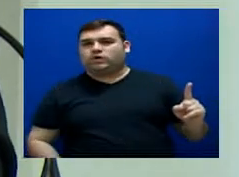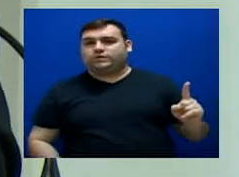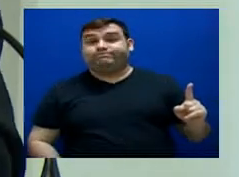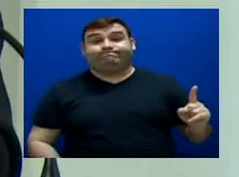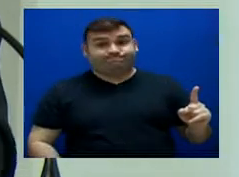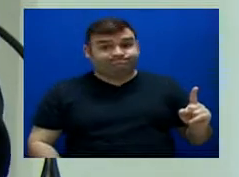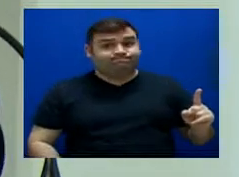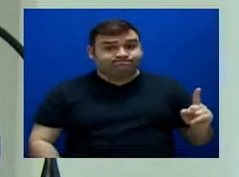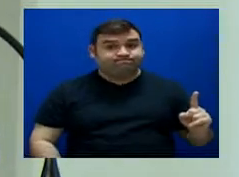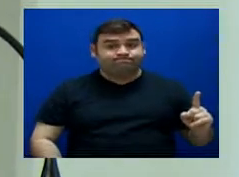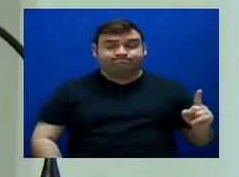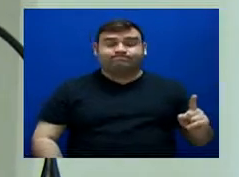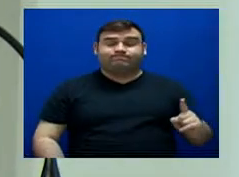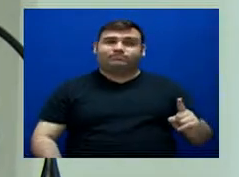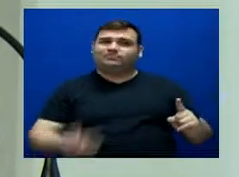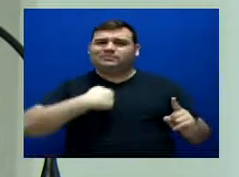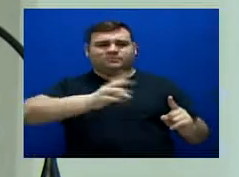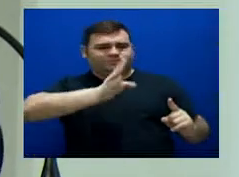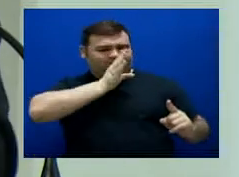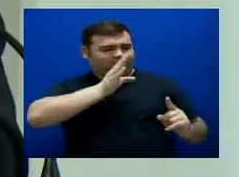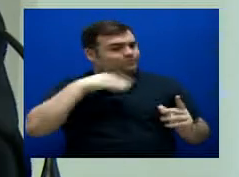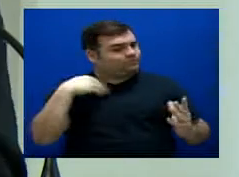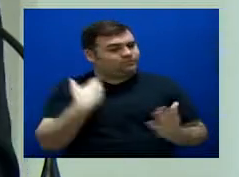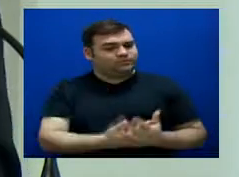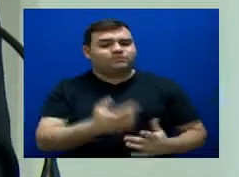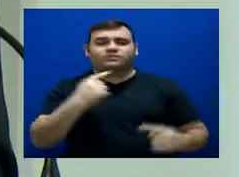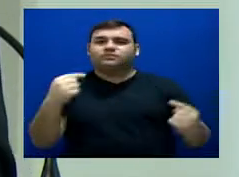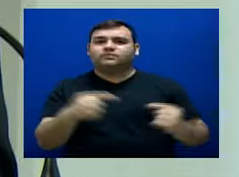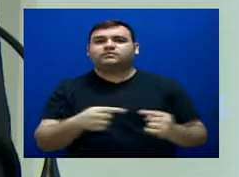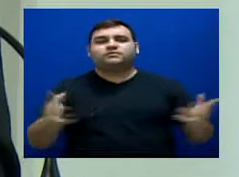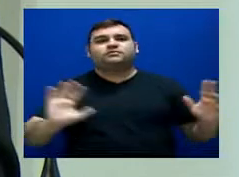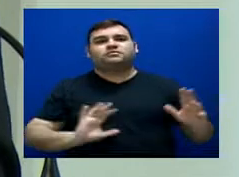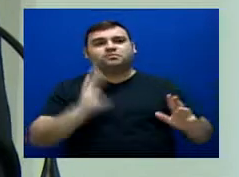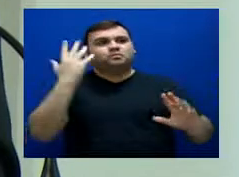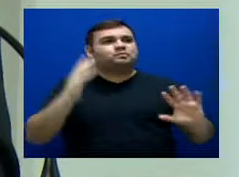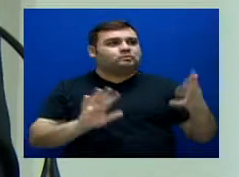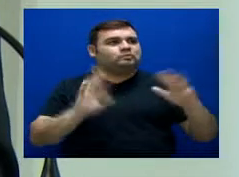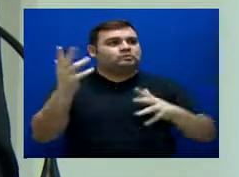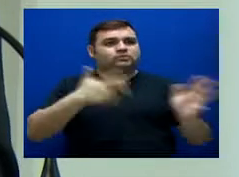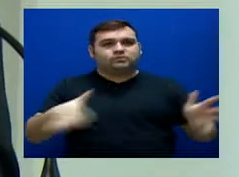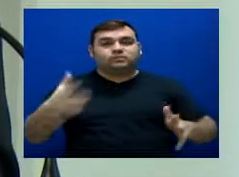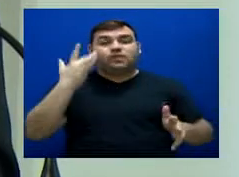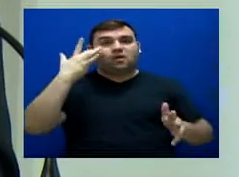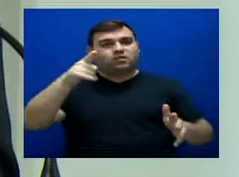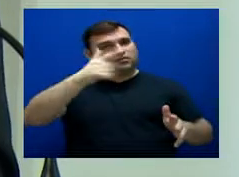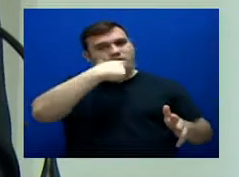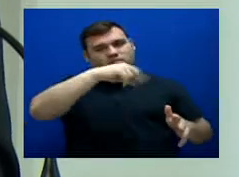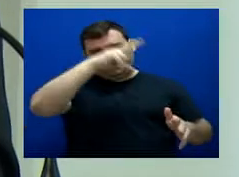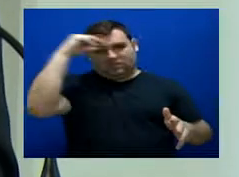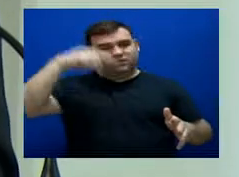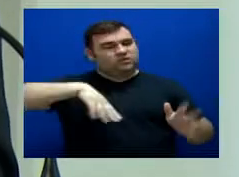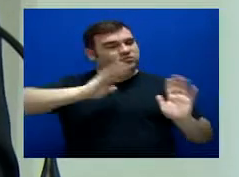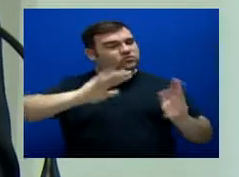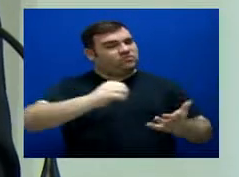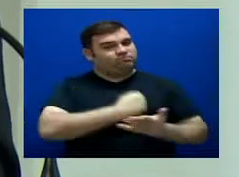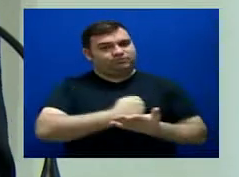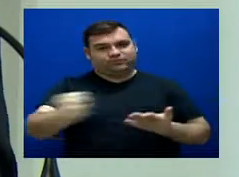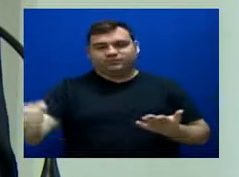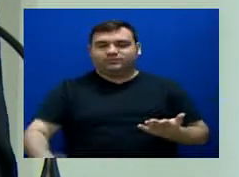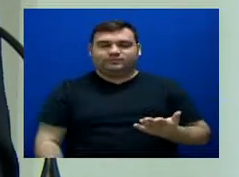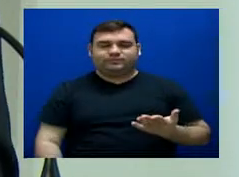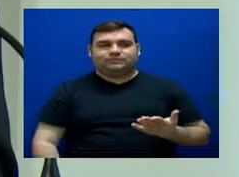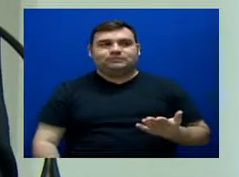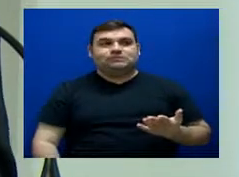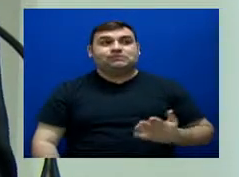senhor presidente, me encalei até agora com relação a esse episódio. Mas acho que esse aloprado já foi longe demais.